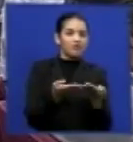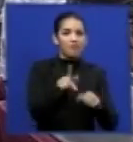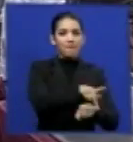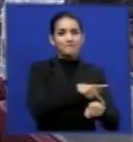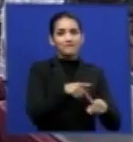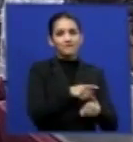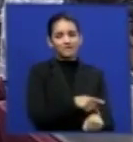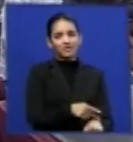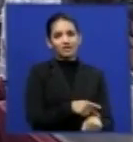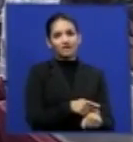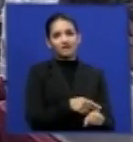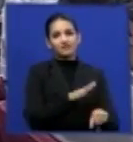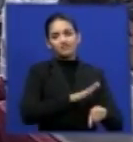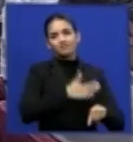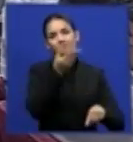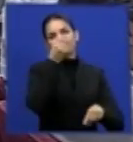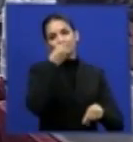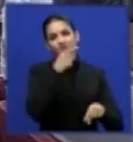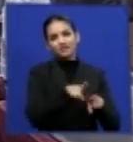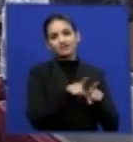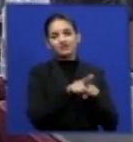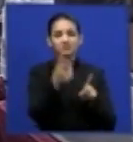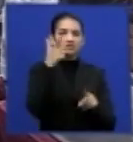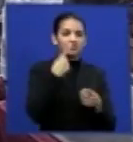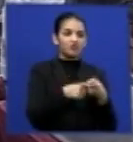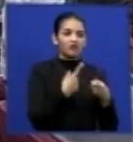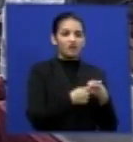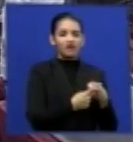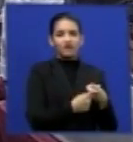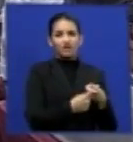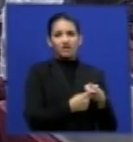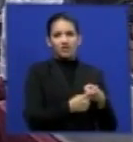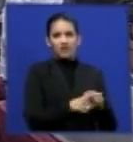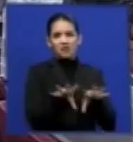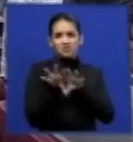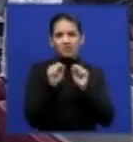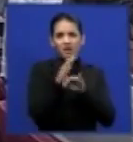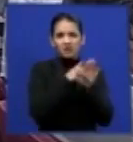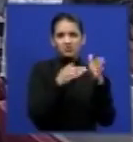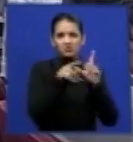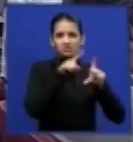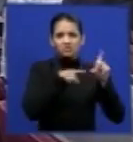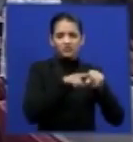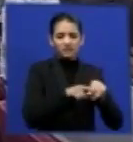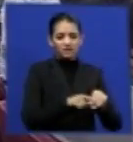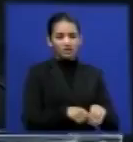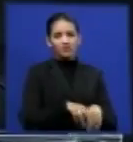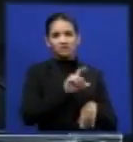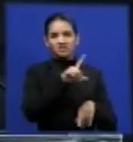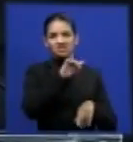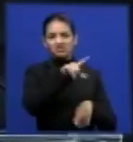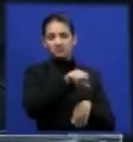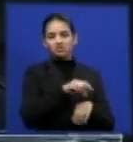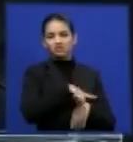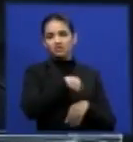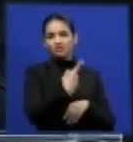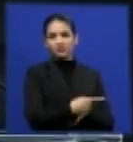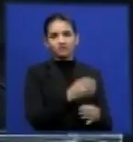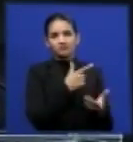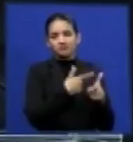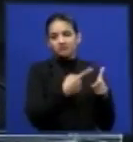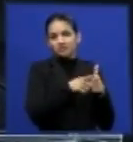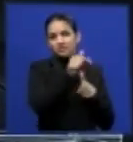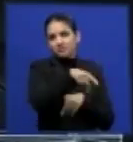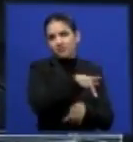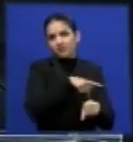países em que é possibilitada essa abertura e para concluir eu gostaria de dizer-lhes que a